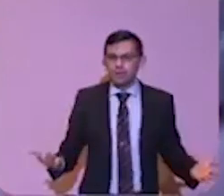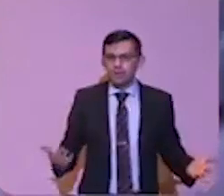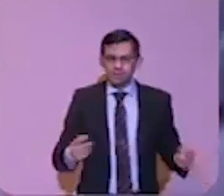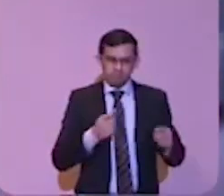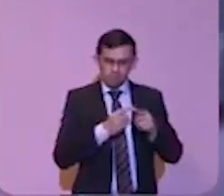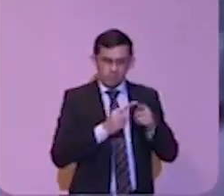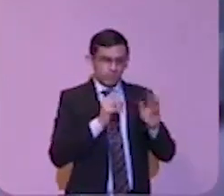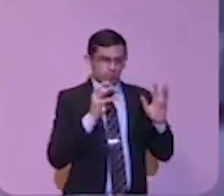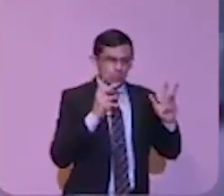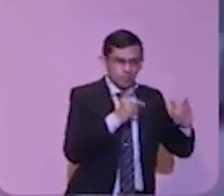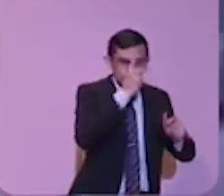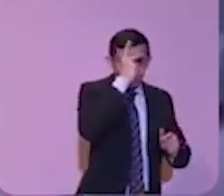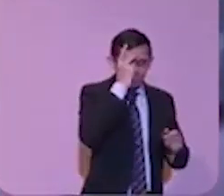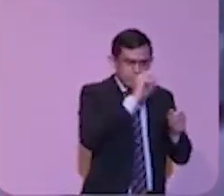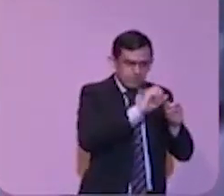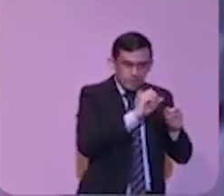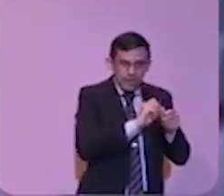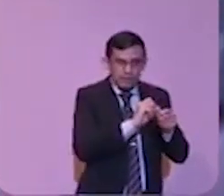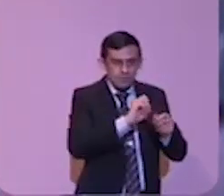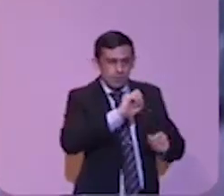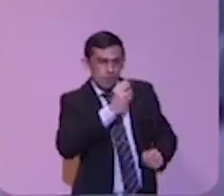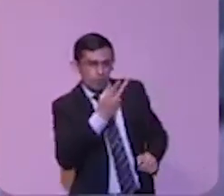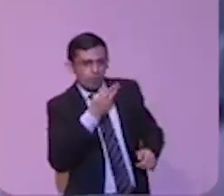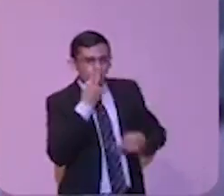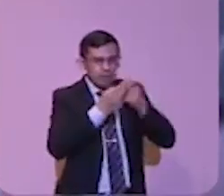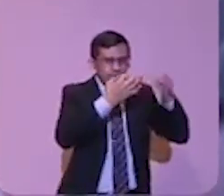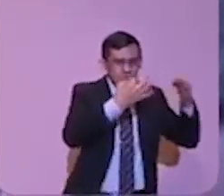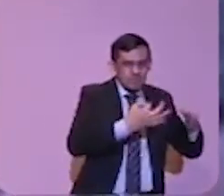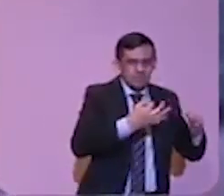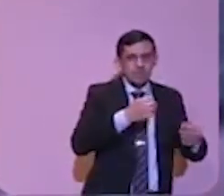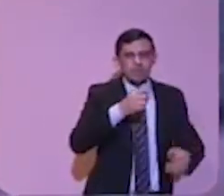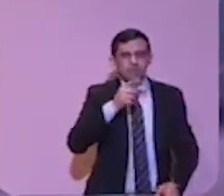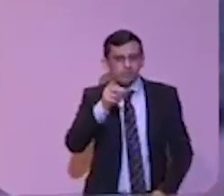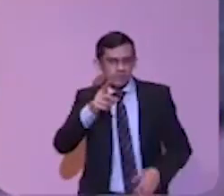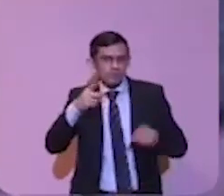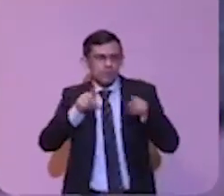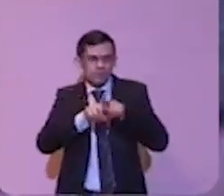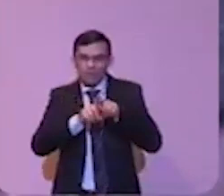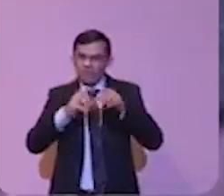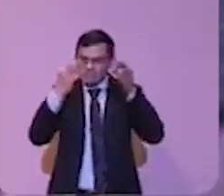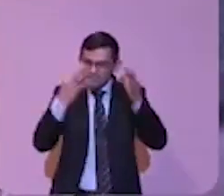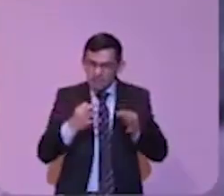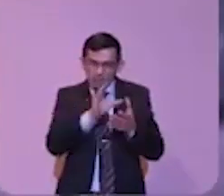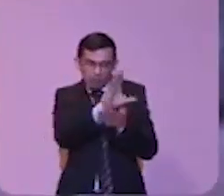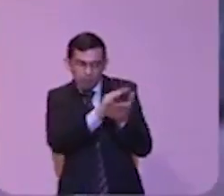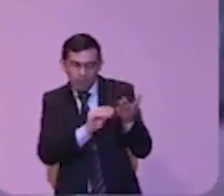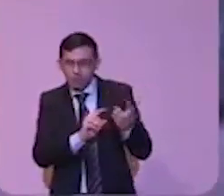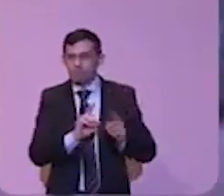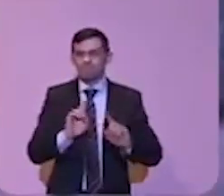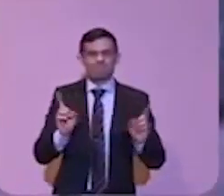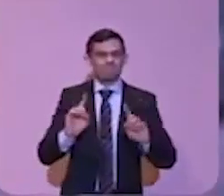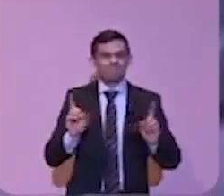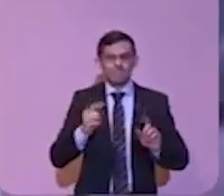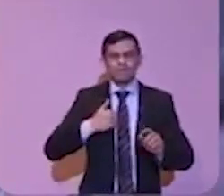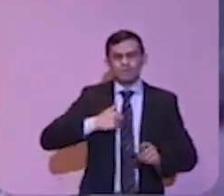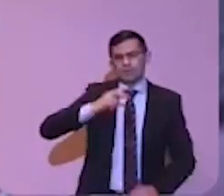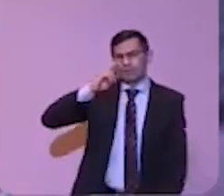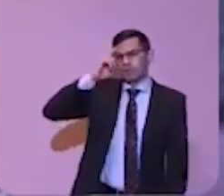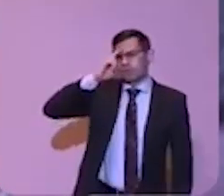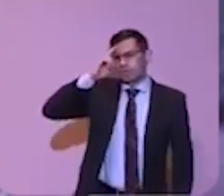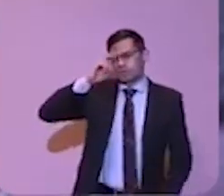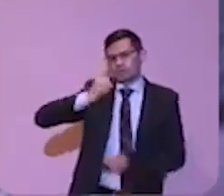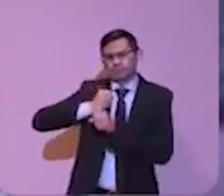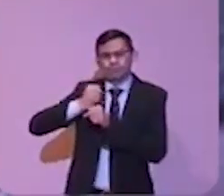mundo faz, ou porque todo mundo diz que é certo, que aquilo é realmente certo. Eu lembro há muito